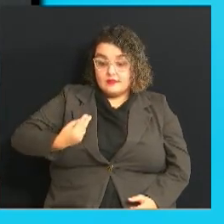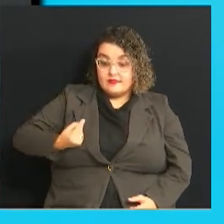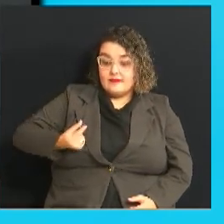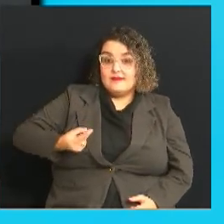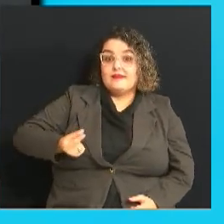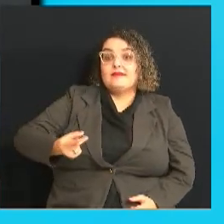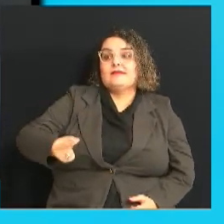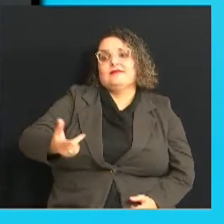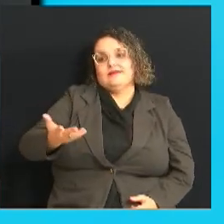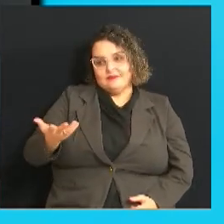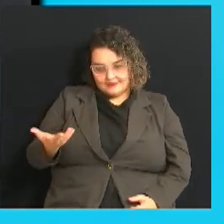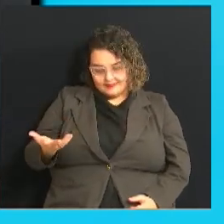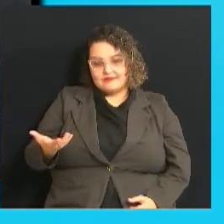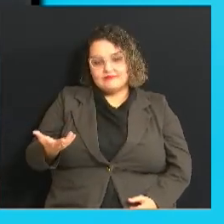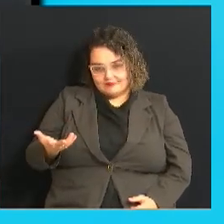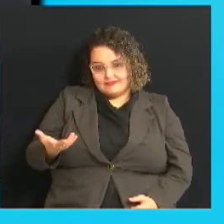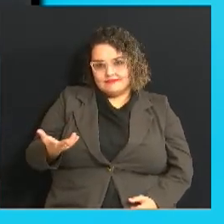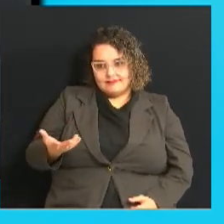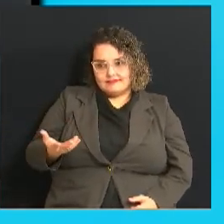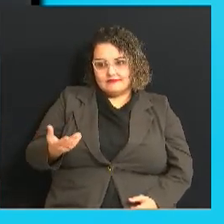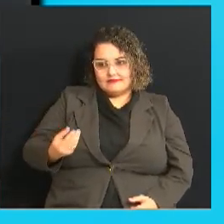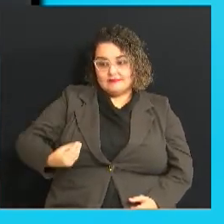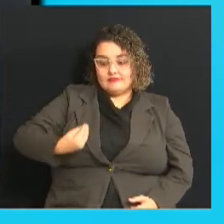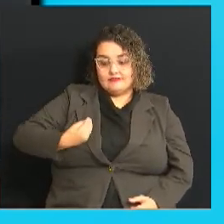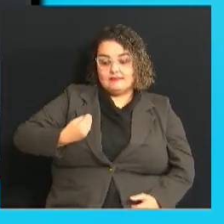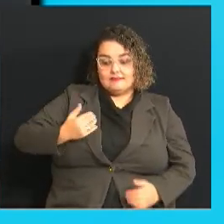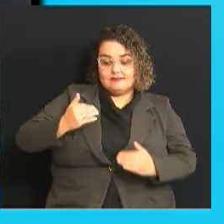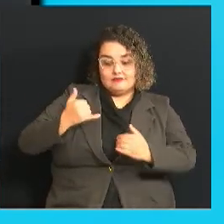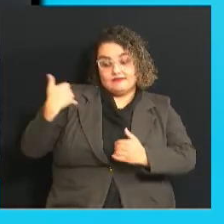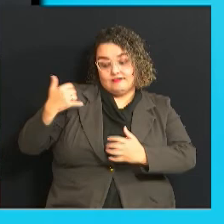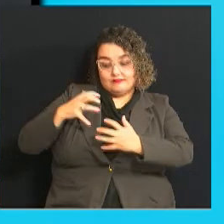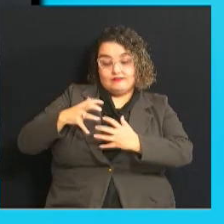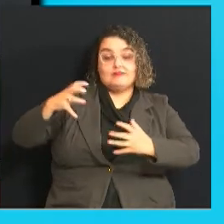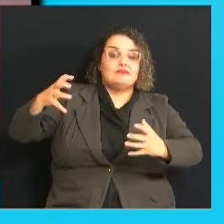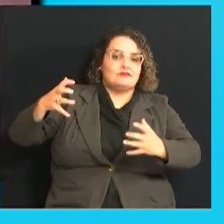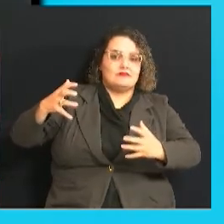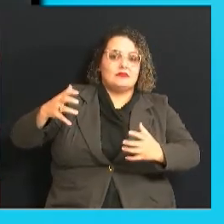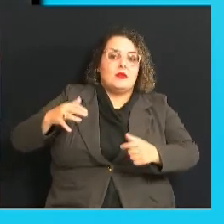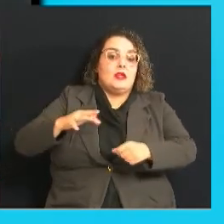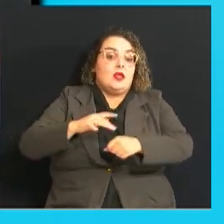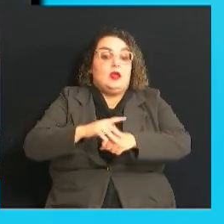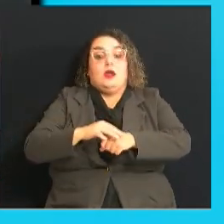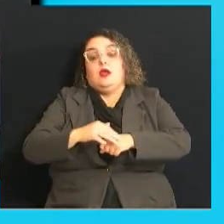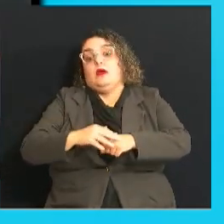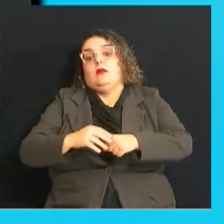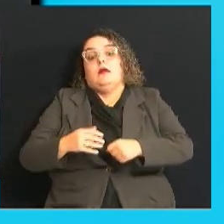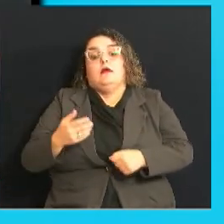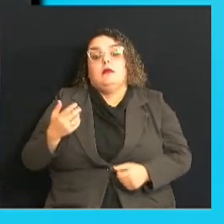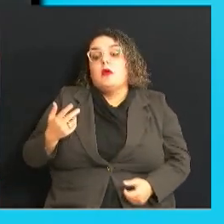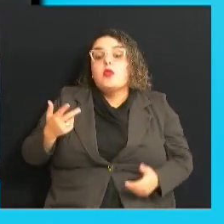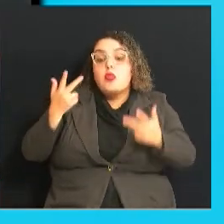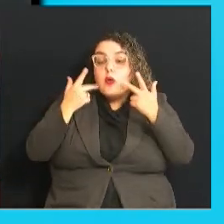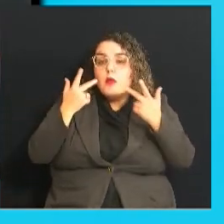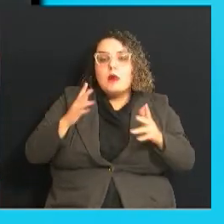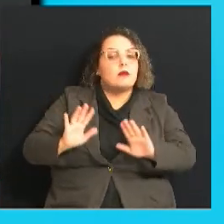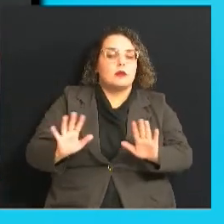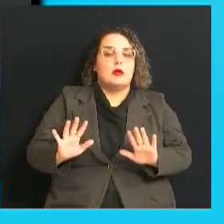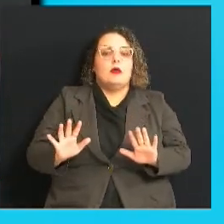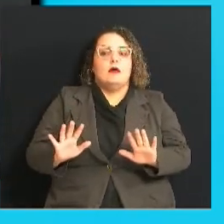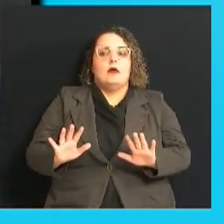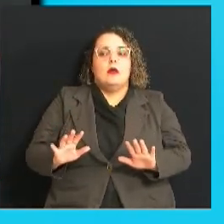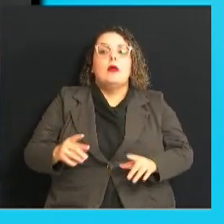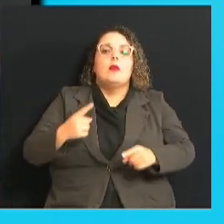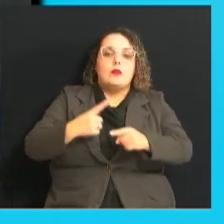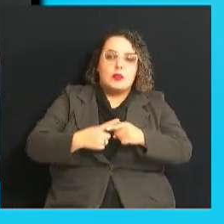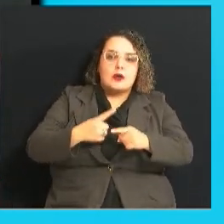A grande resposta, o aumento da frequência, não é porque a doença está se tornando mais frequente, mas porque